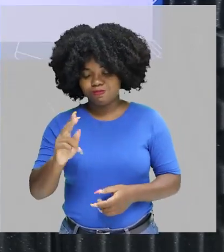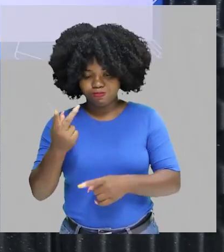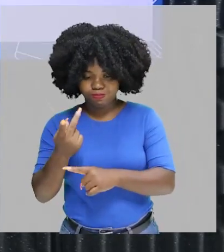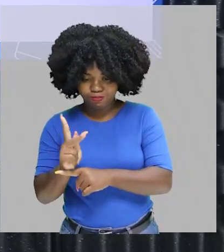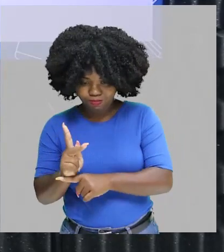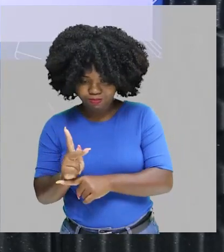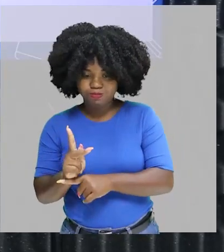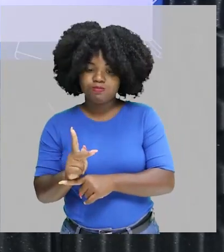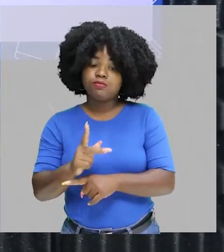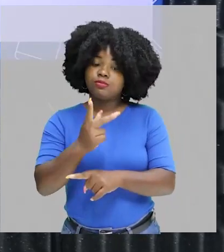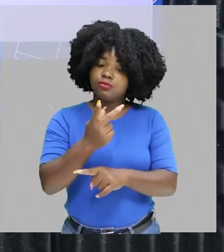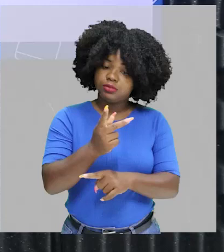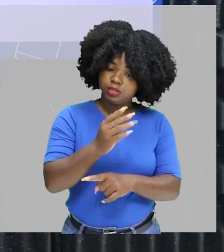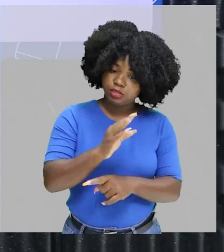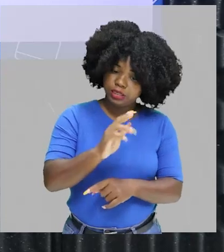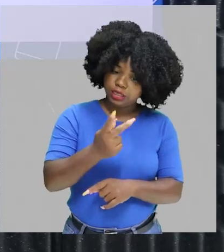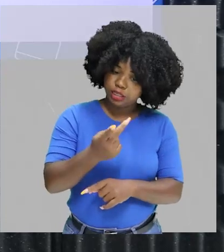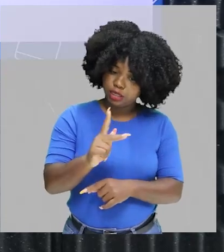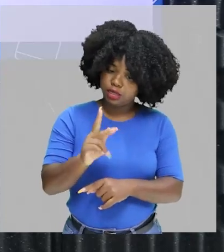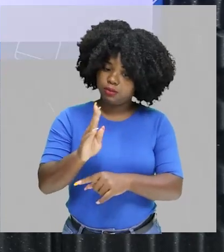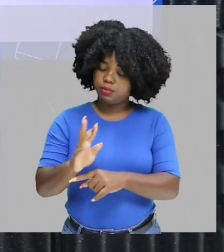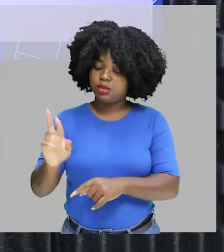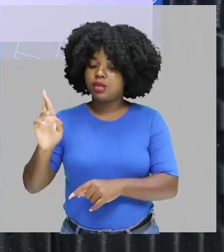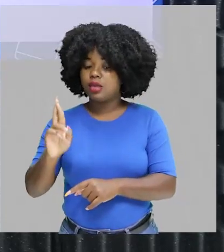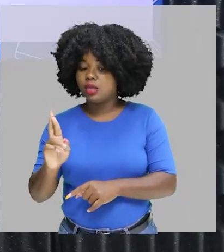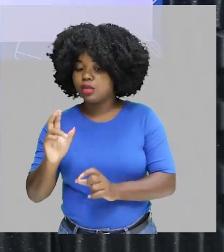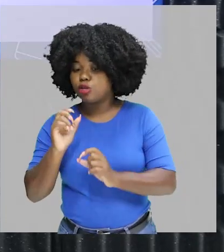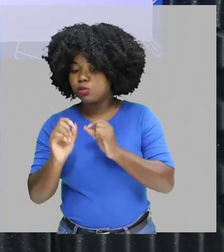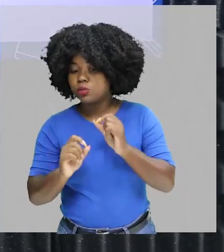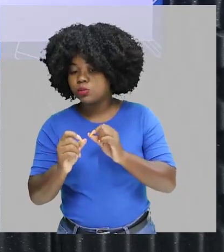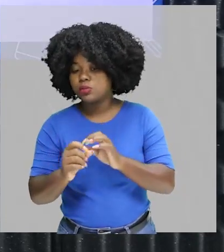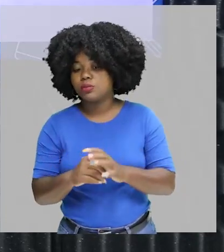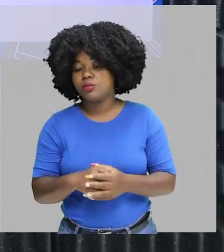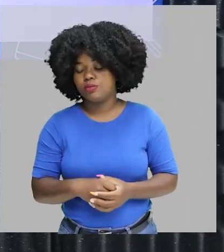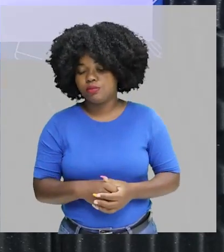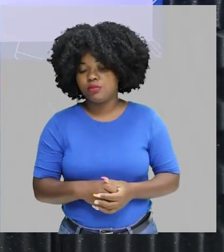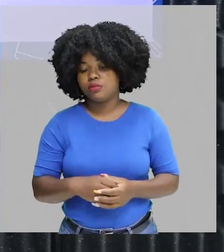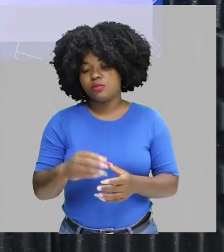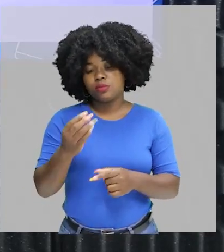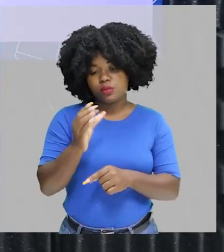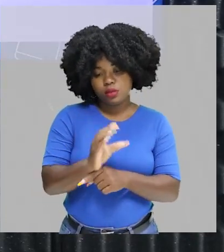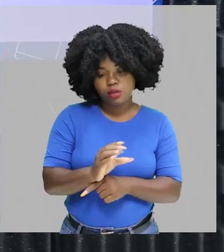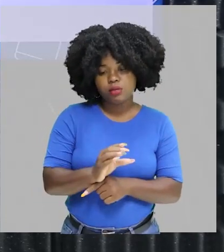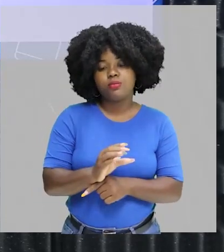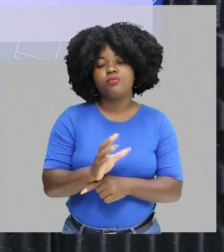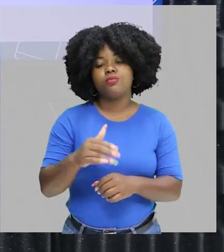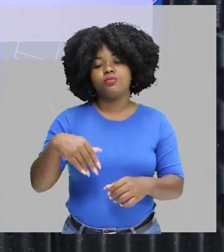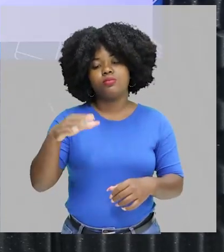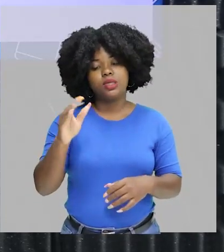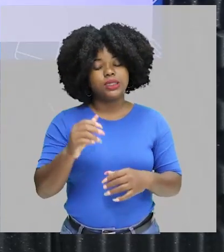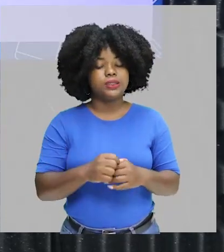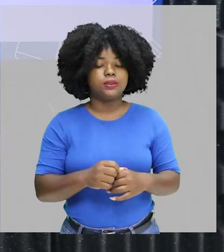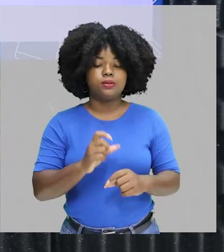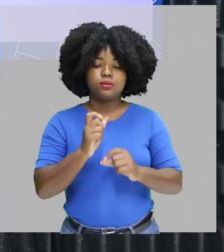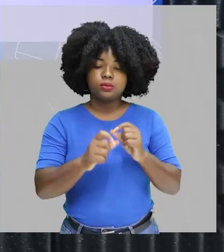hidrogênio do HBr vai para onde, turma? Vai para o carbono mais hidrogenado.